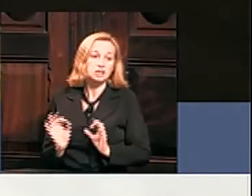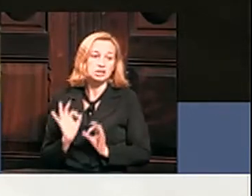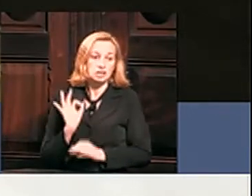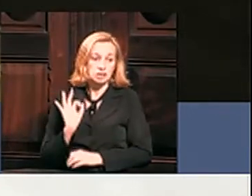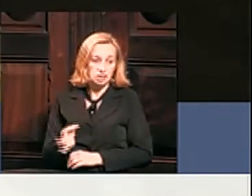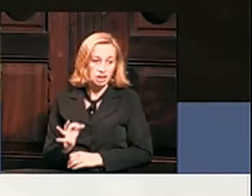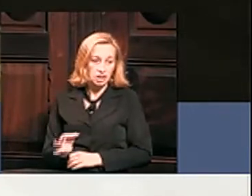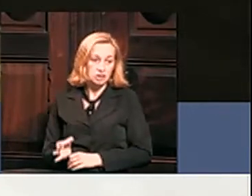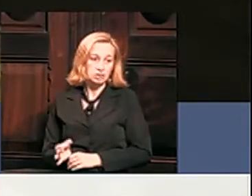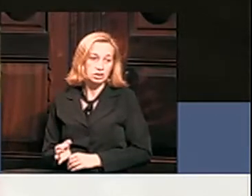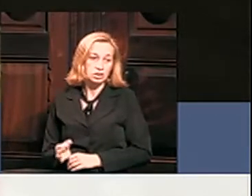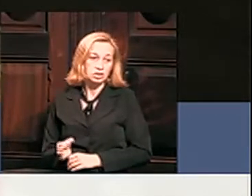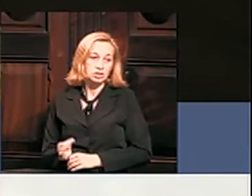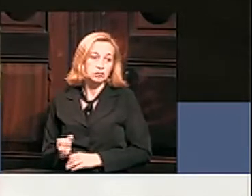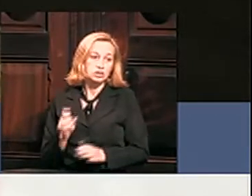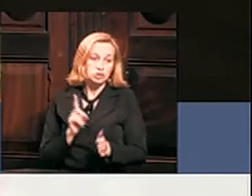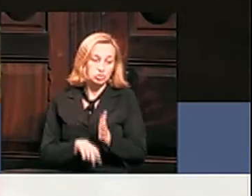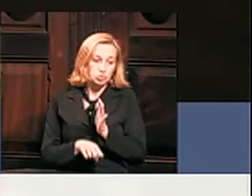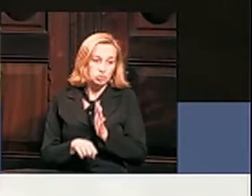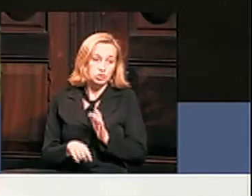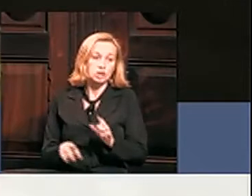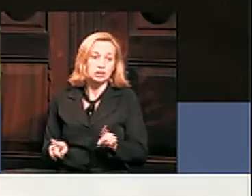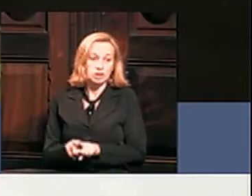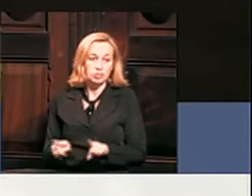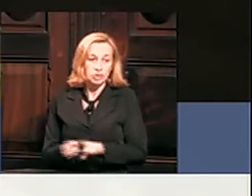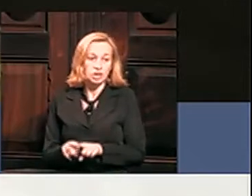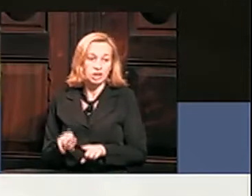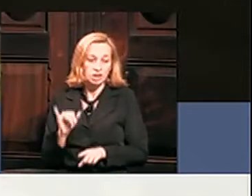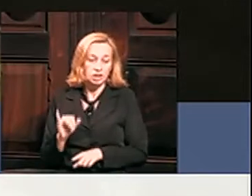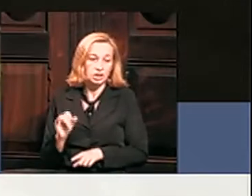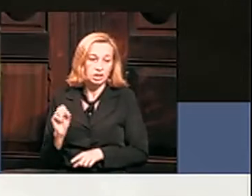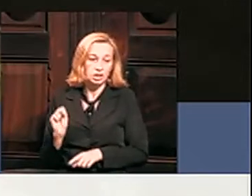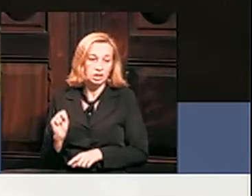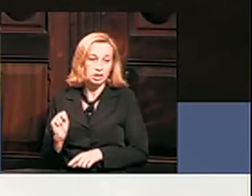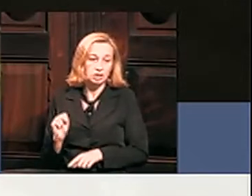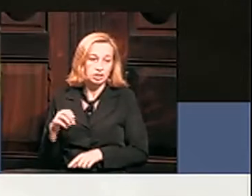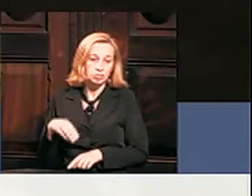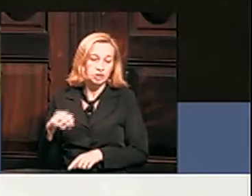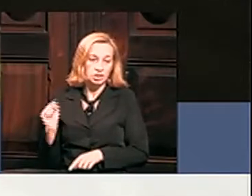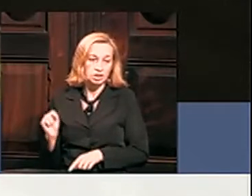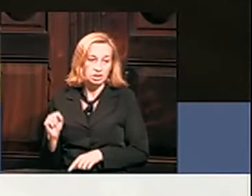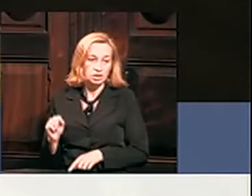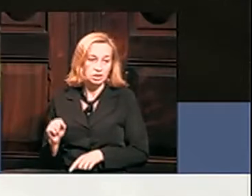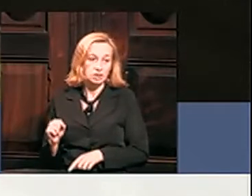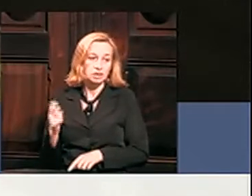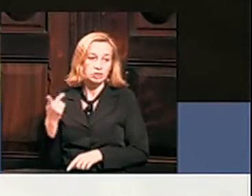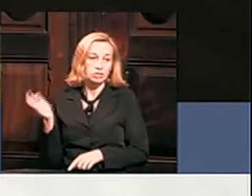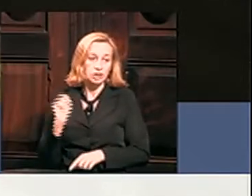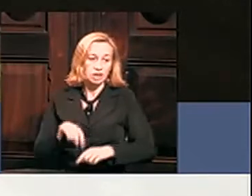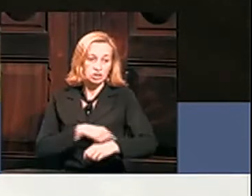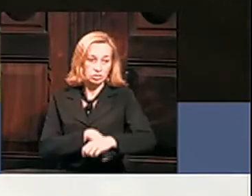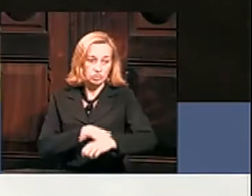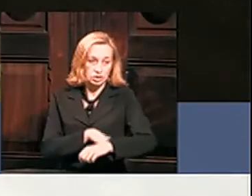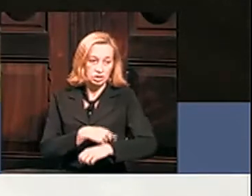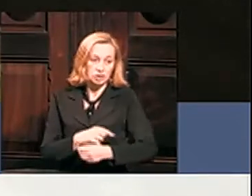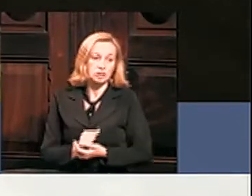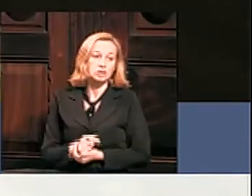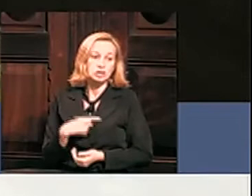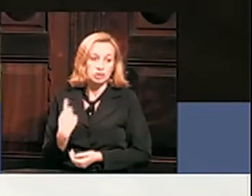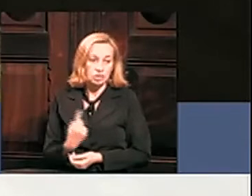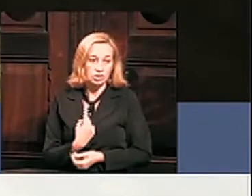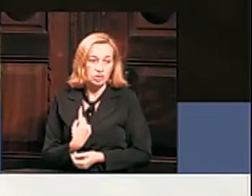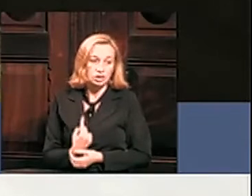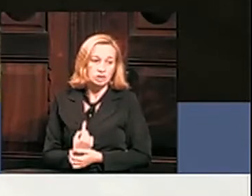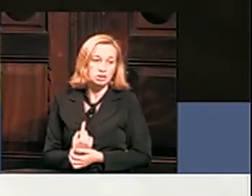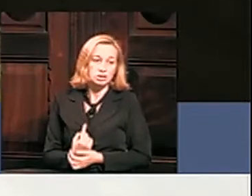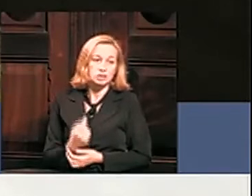concretamente, que é a redução também da alíquota de ICMS para o gás de cozinha. Então, a gente